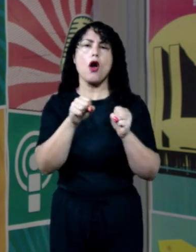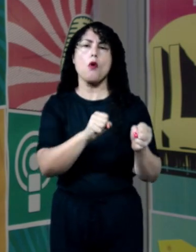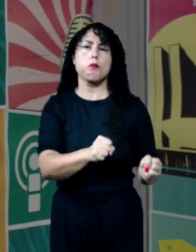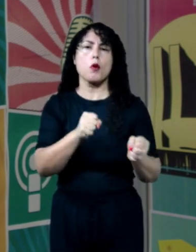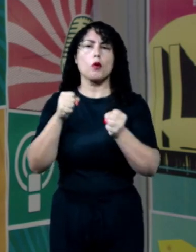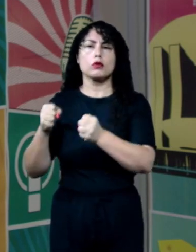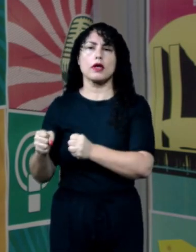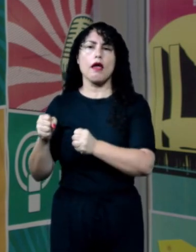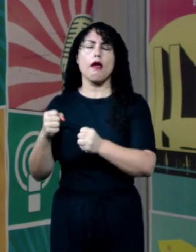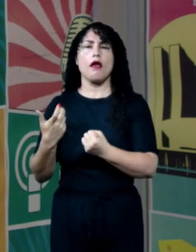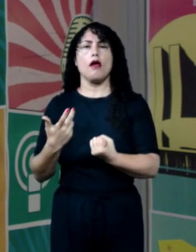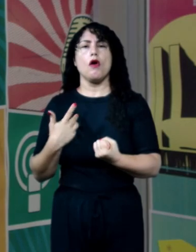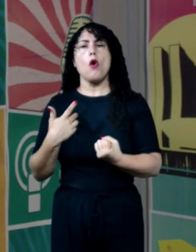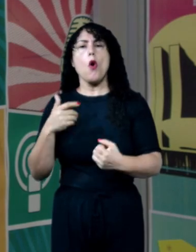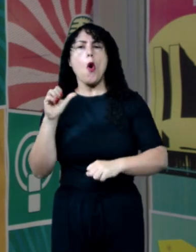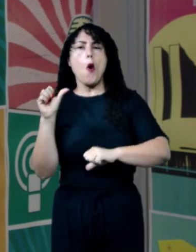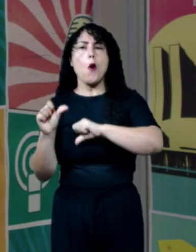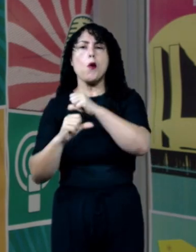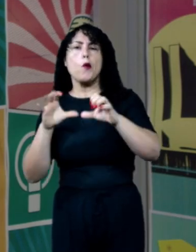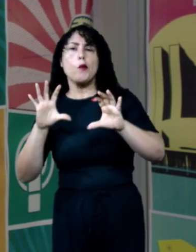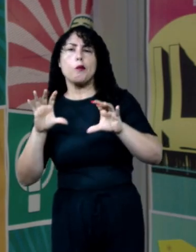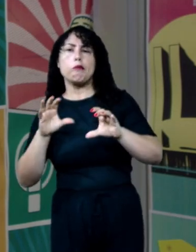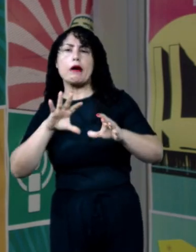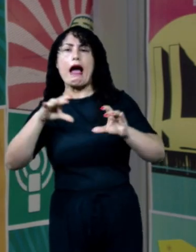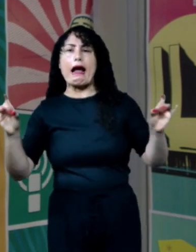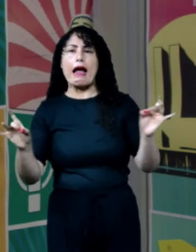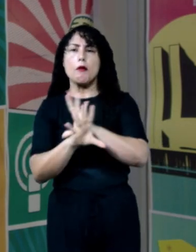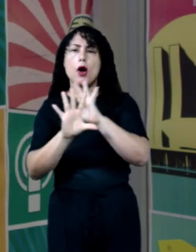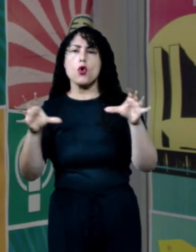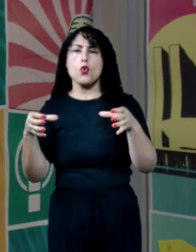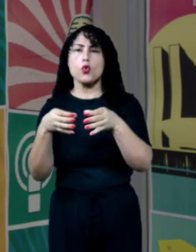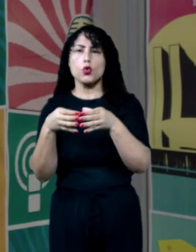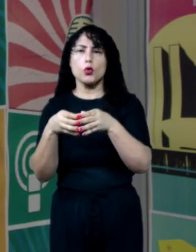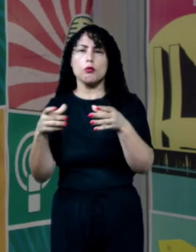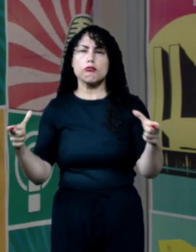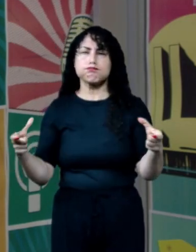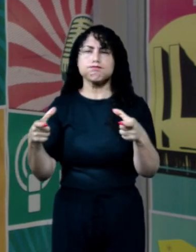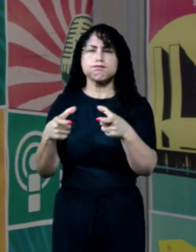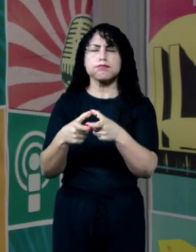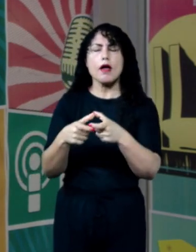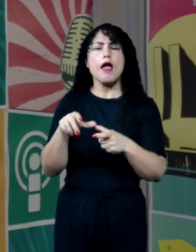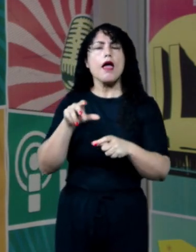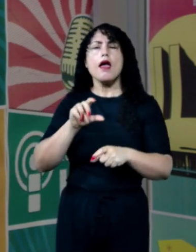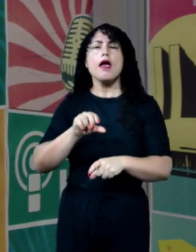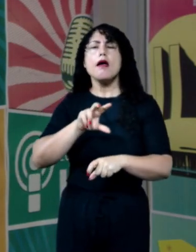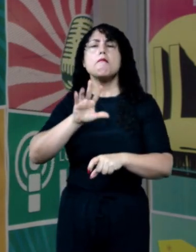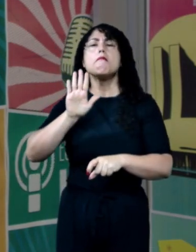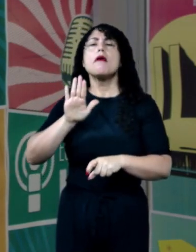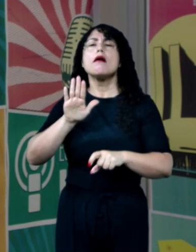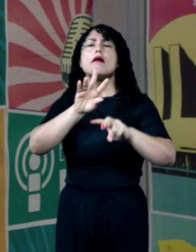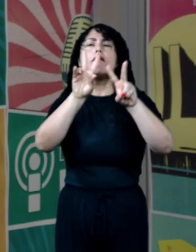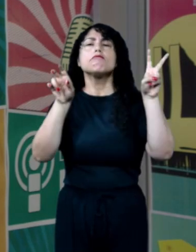de erradicar algum grupo minoritário, mas é simplesmente uma questão de senso comum, da